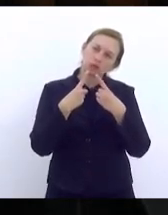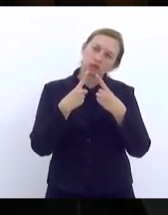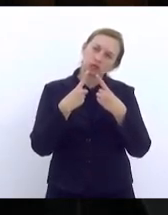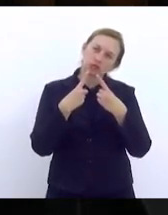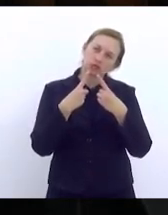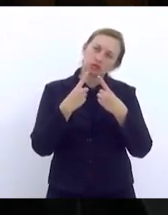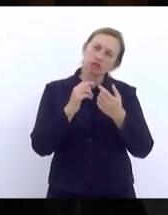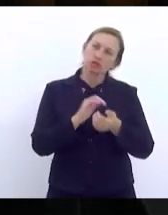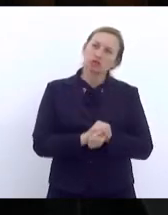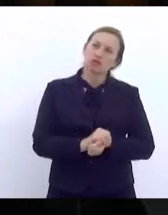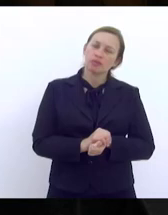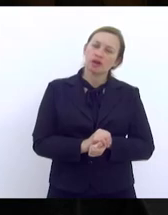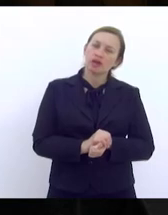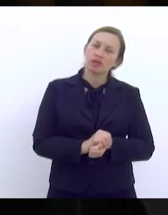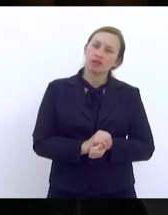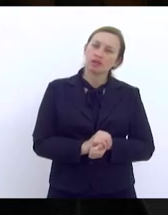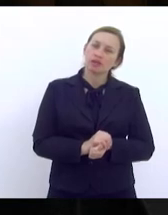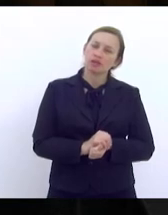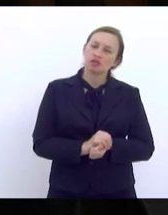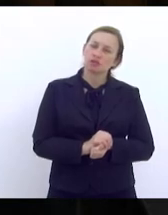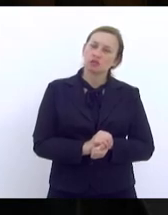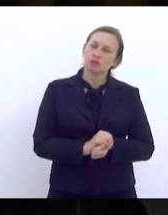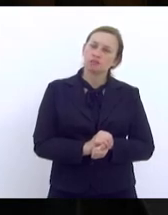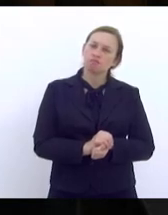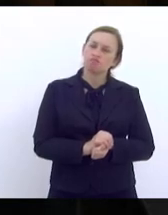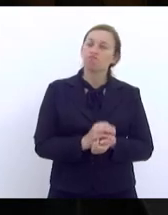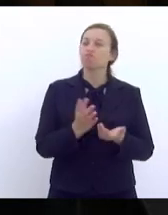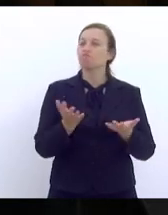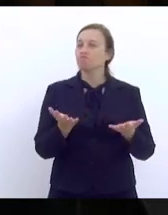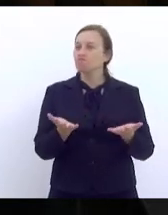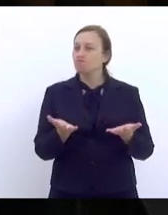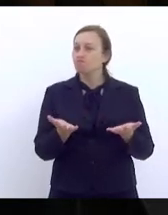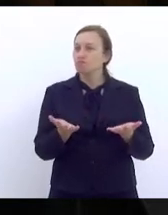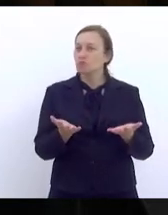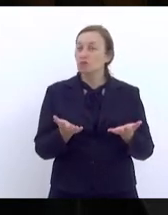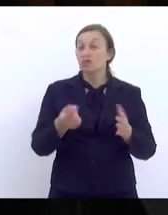no fundo é um debate ideológico